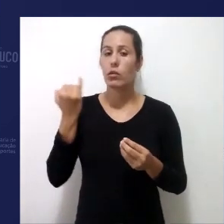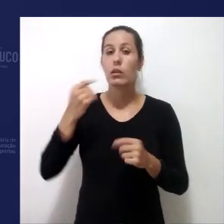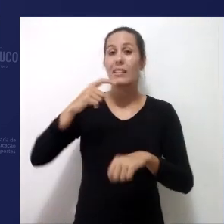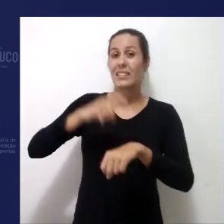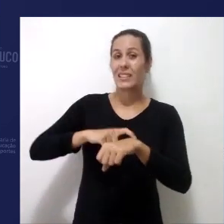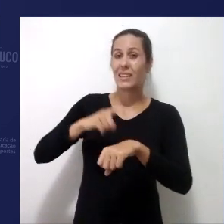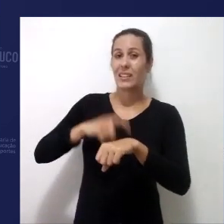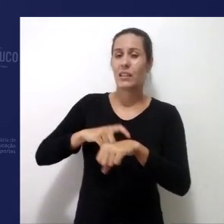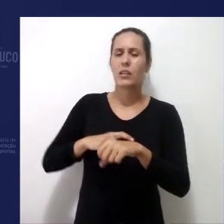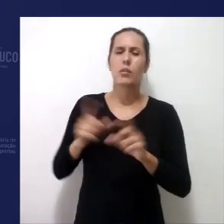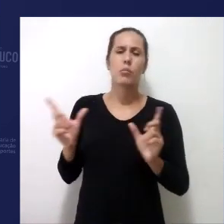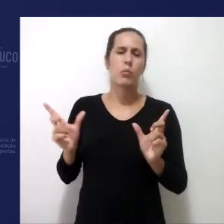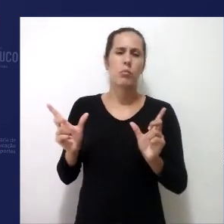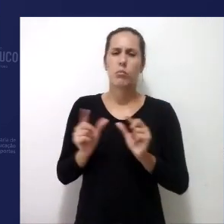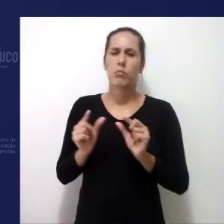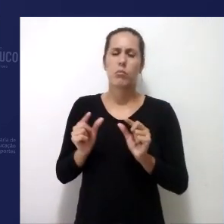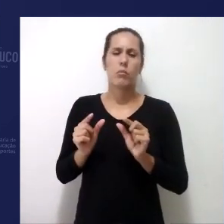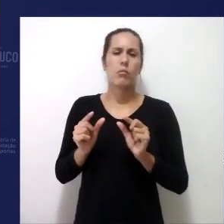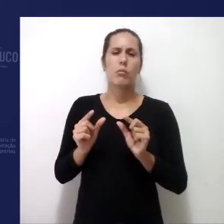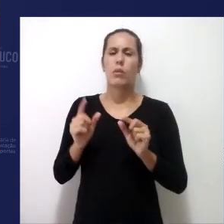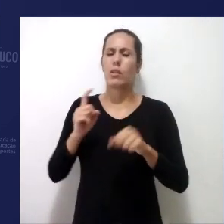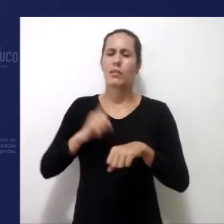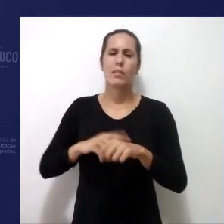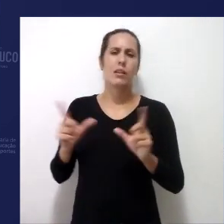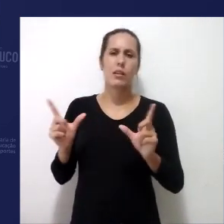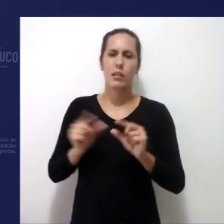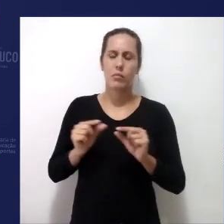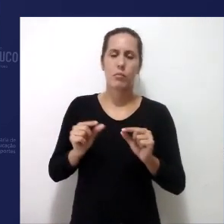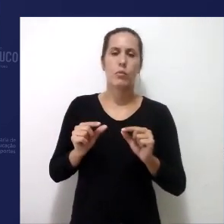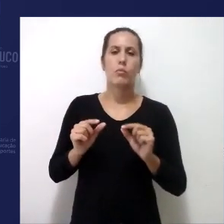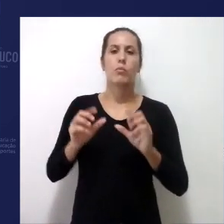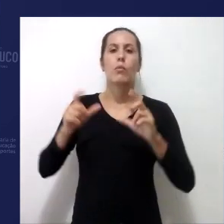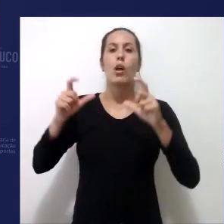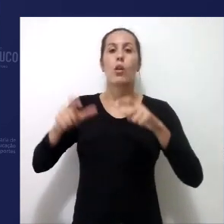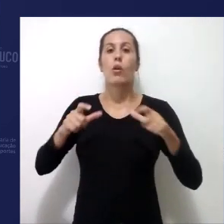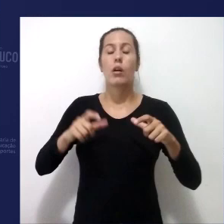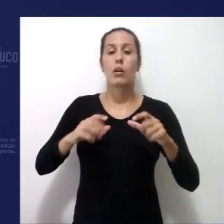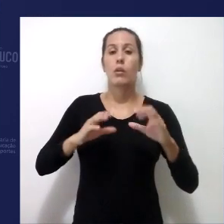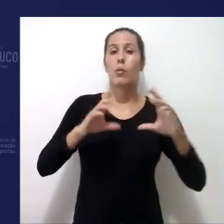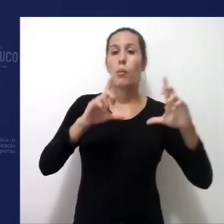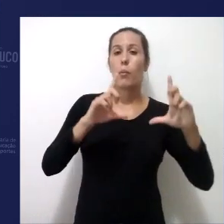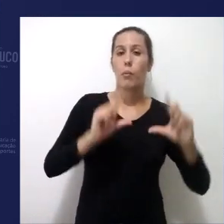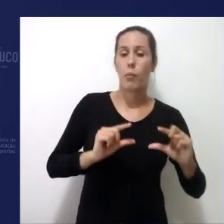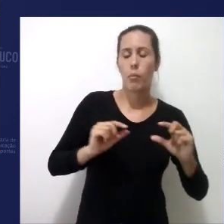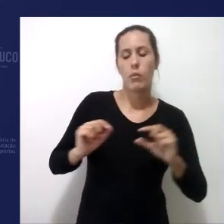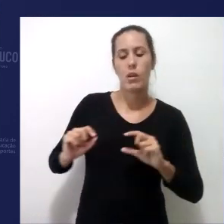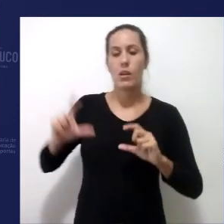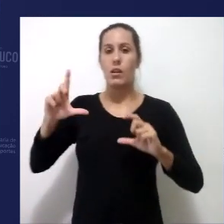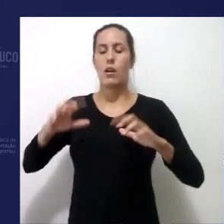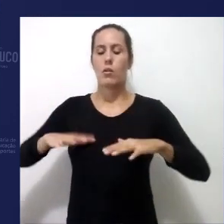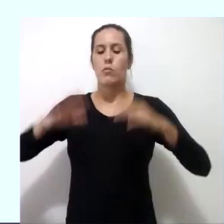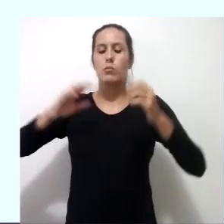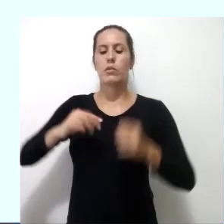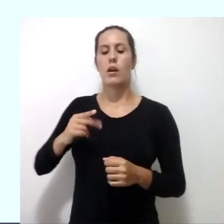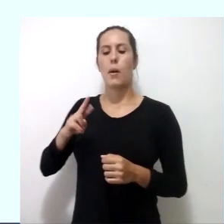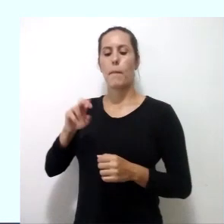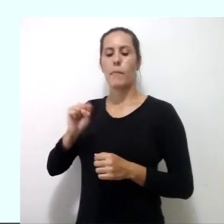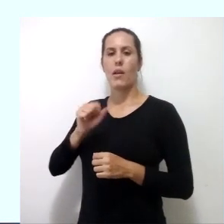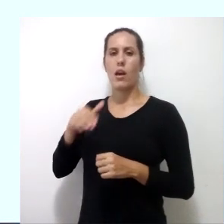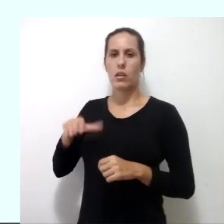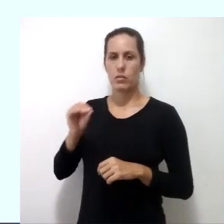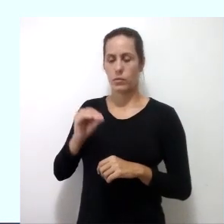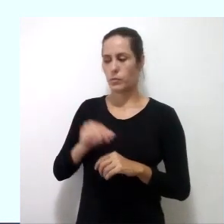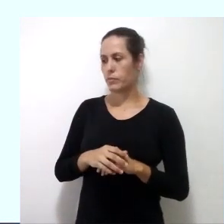É útil para prever o tempo em curto prazo encontrado em sistema de alta e baixa pressão. Bora falar